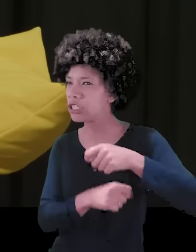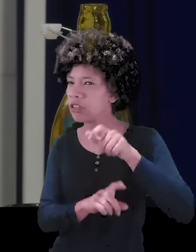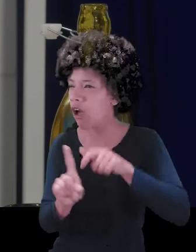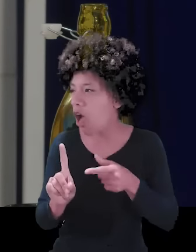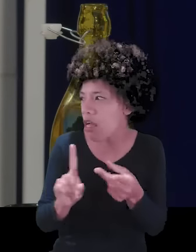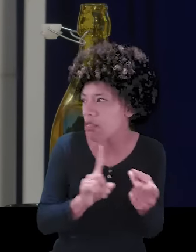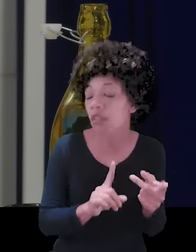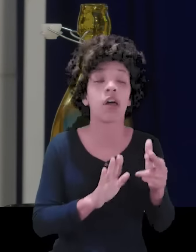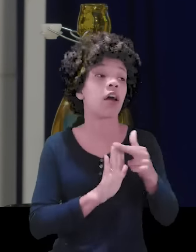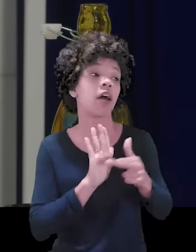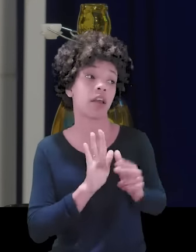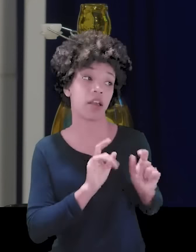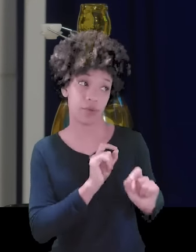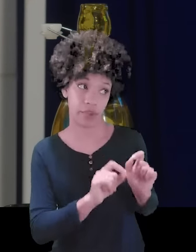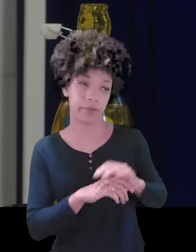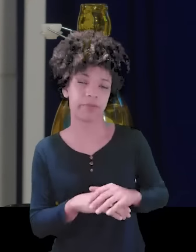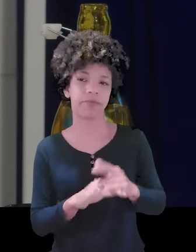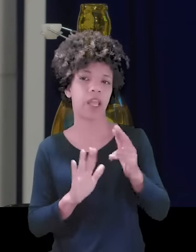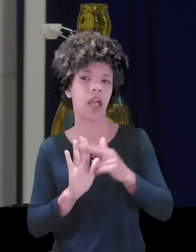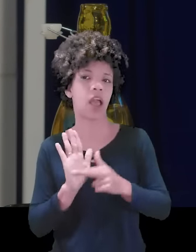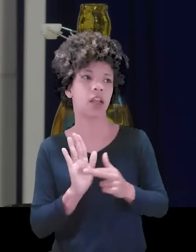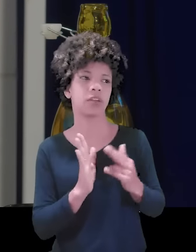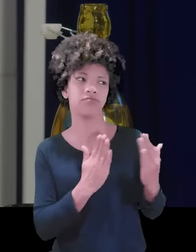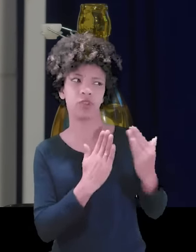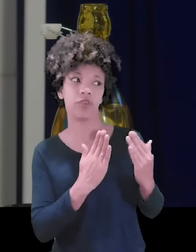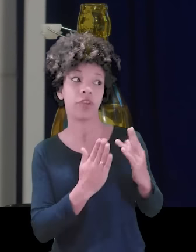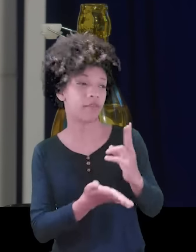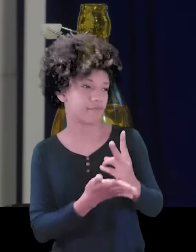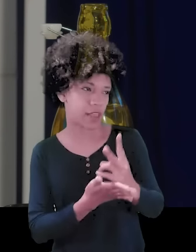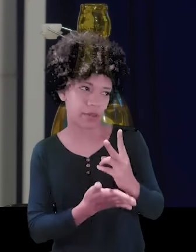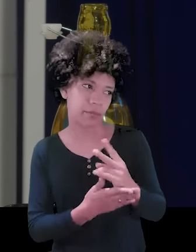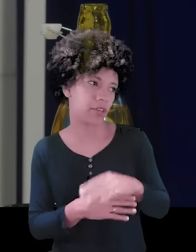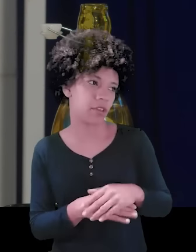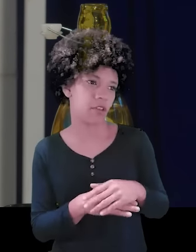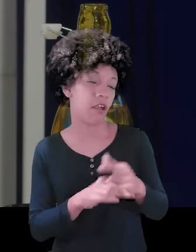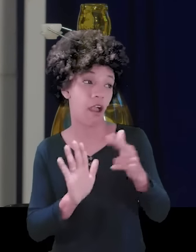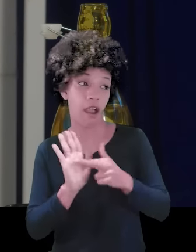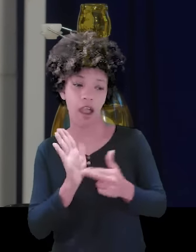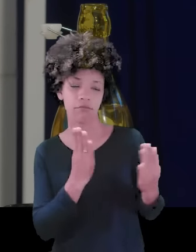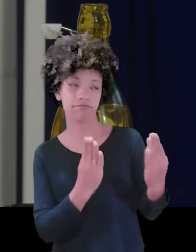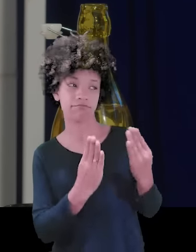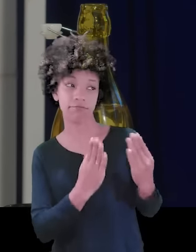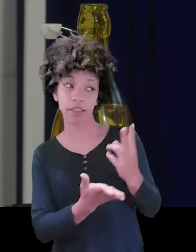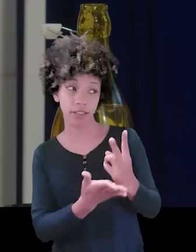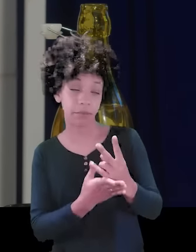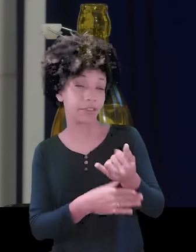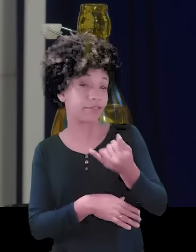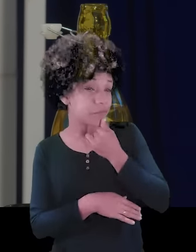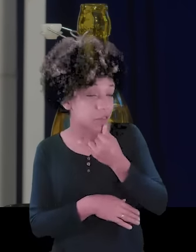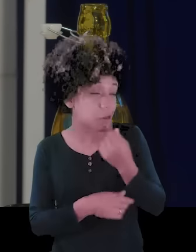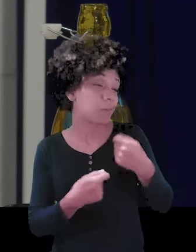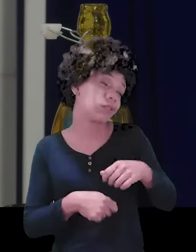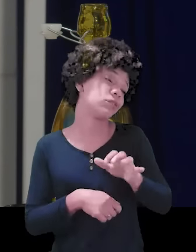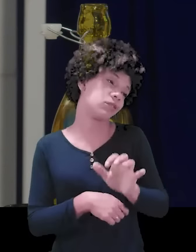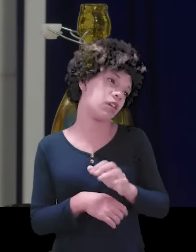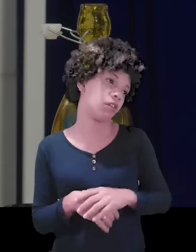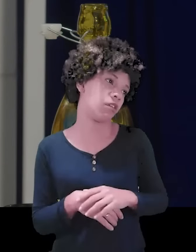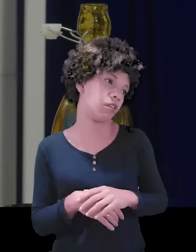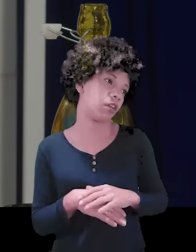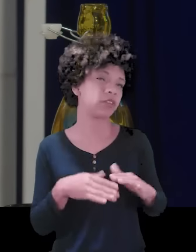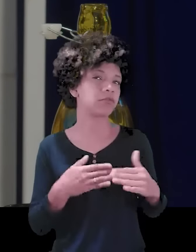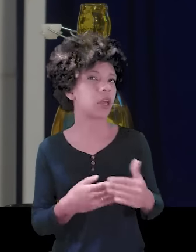aí a regra vou te falar o seguinte a regra é desconfiar sempre a regra tem que ser desconfiado infelizmente tem que ser assim